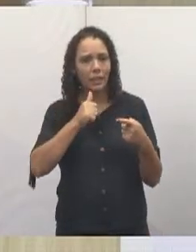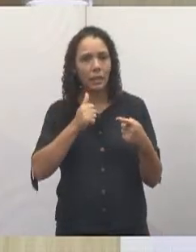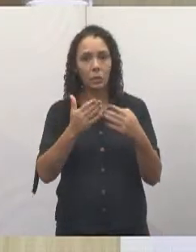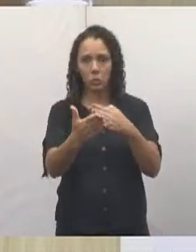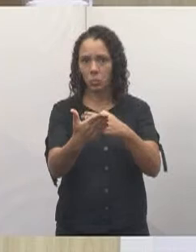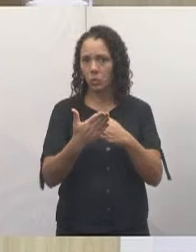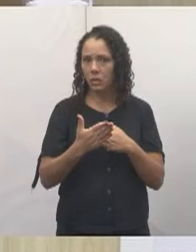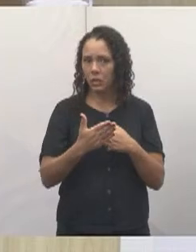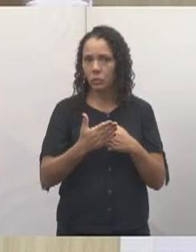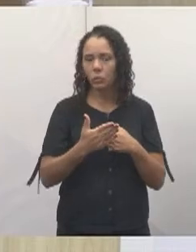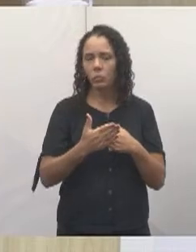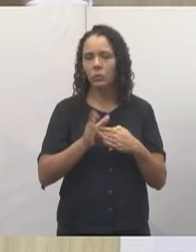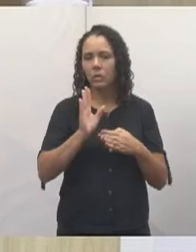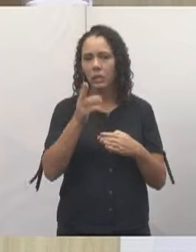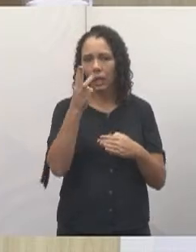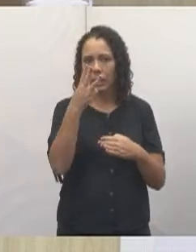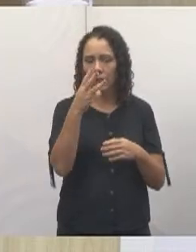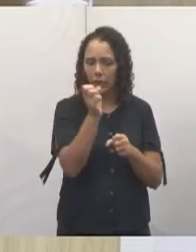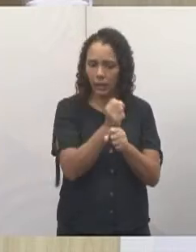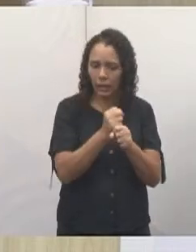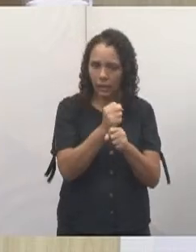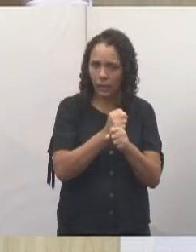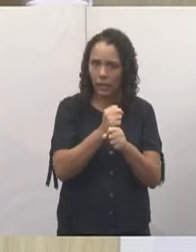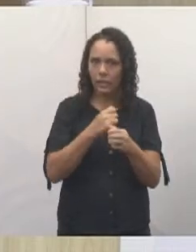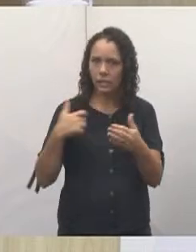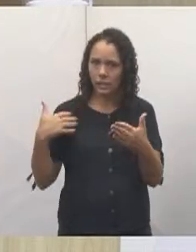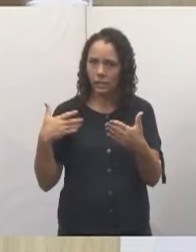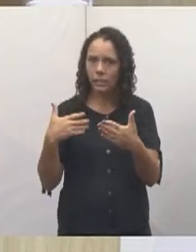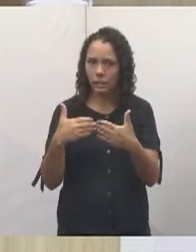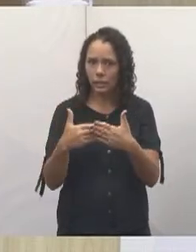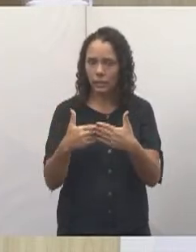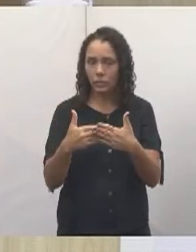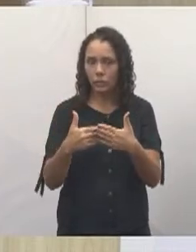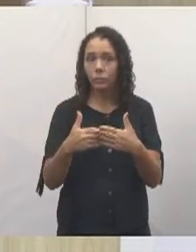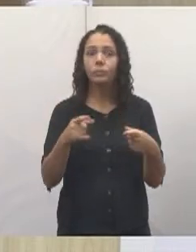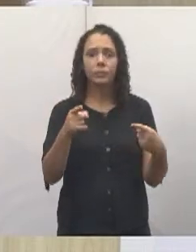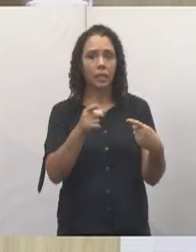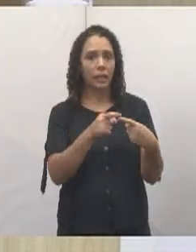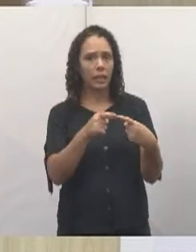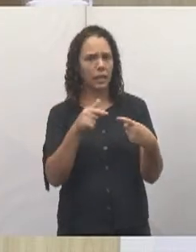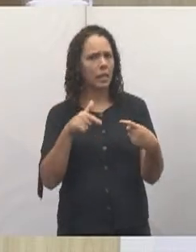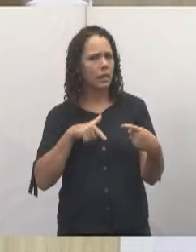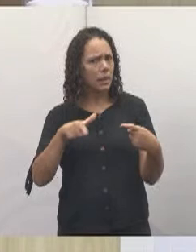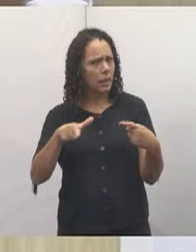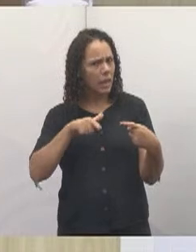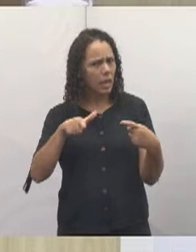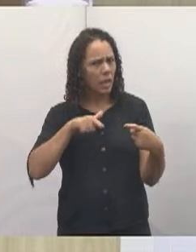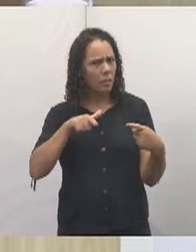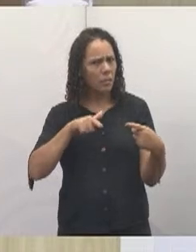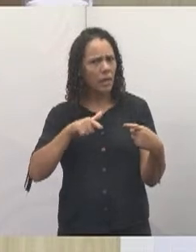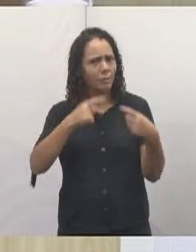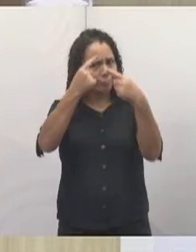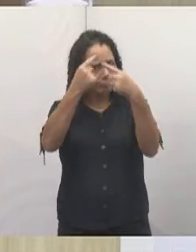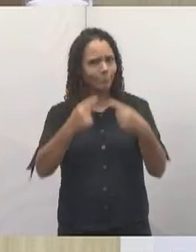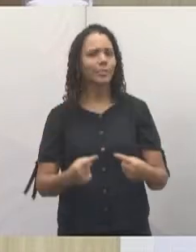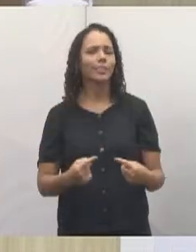gente vê ali dentro do gabinete os desafios que ela enfrenta, né? São inúmeros